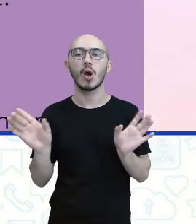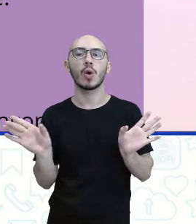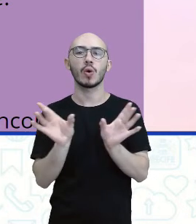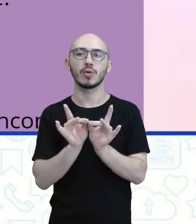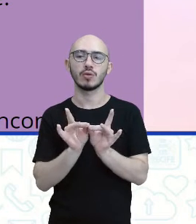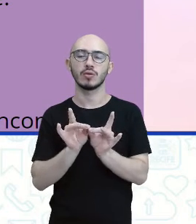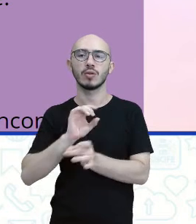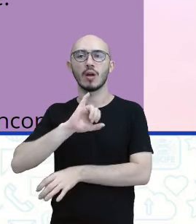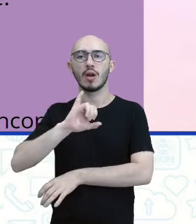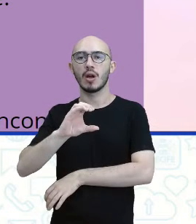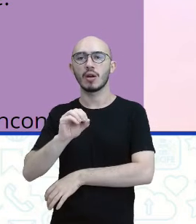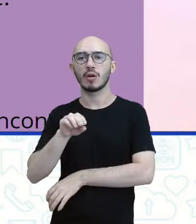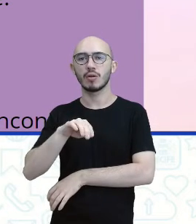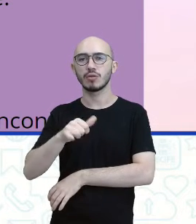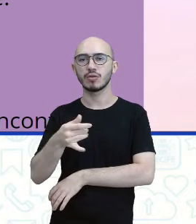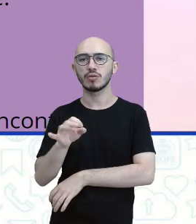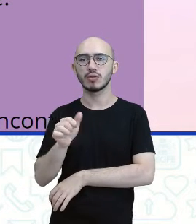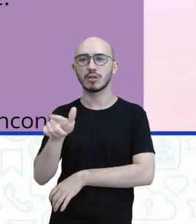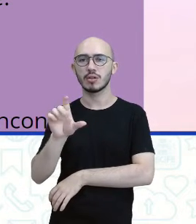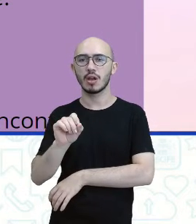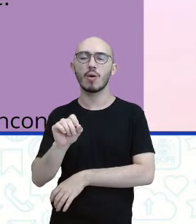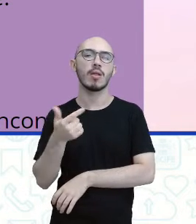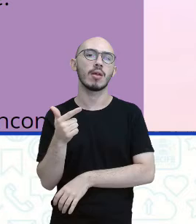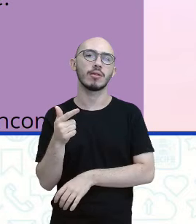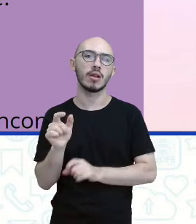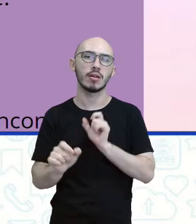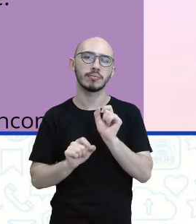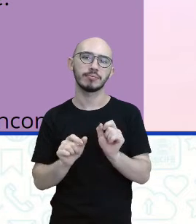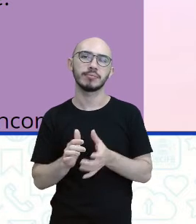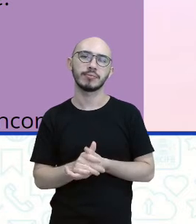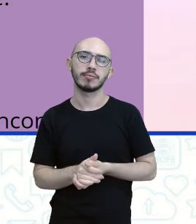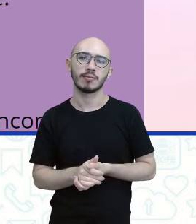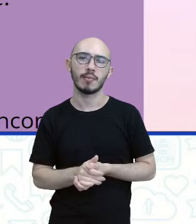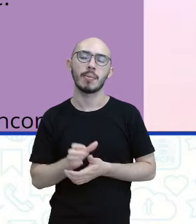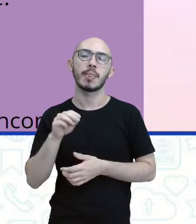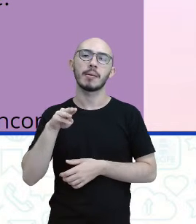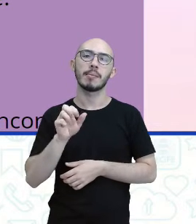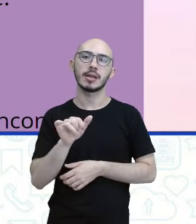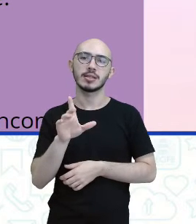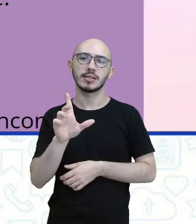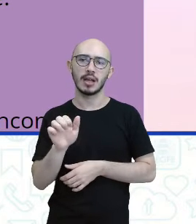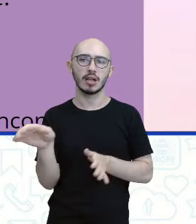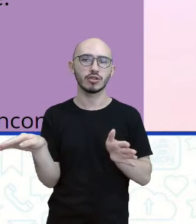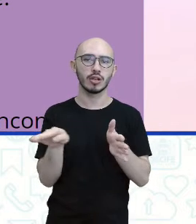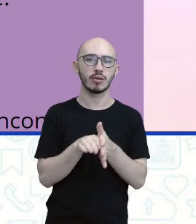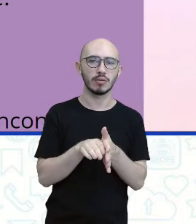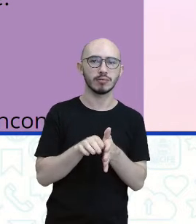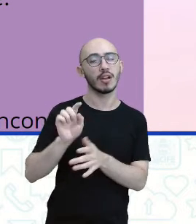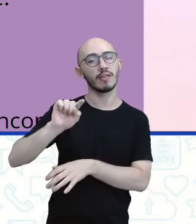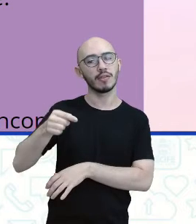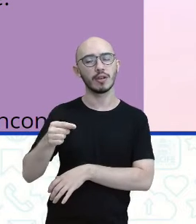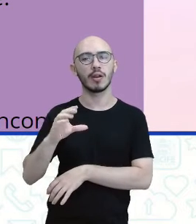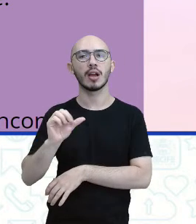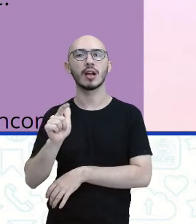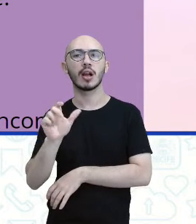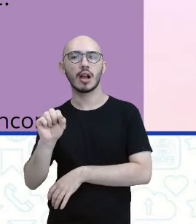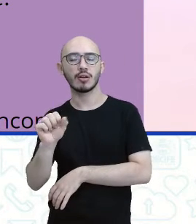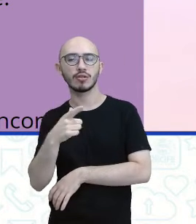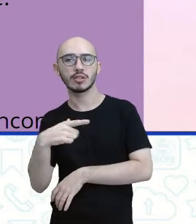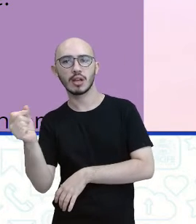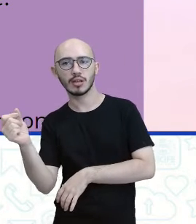possuem o síndeto. Então, ó, Marcela chegou, Carlos saiu. Marcela voltou e assim não